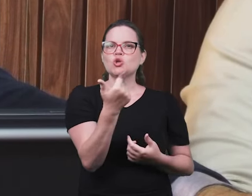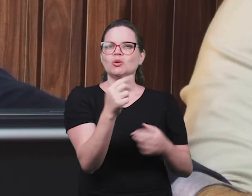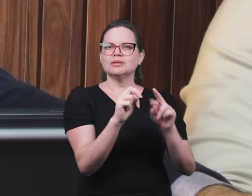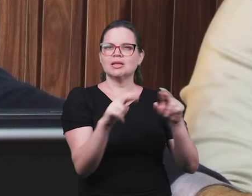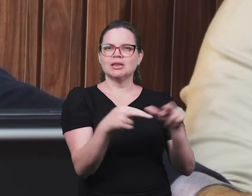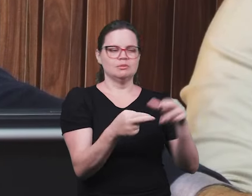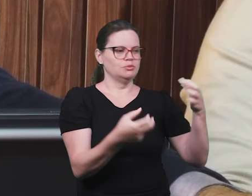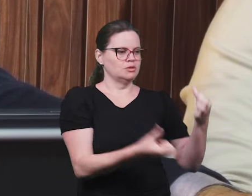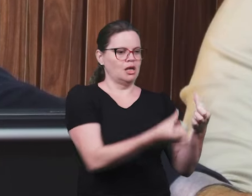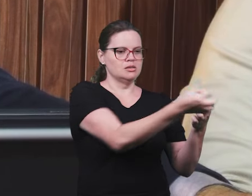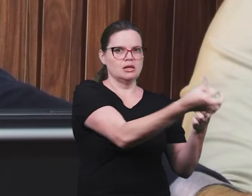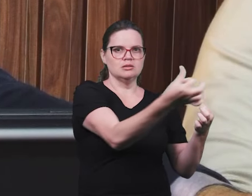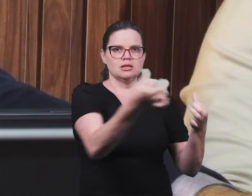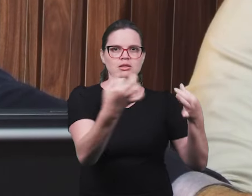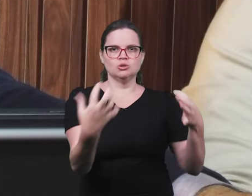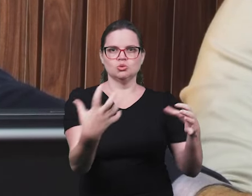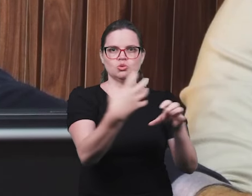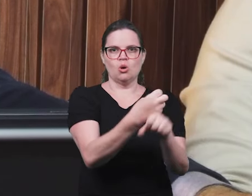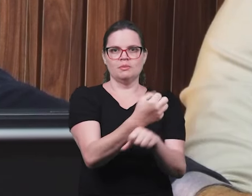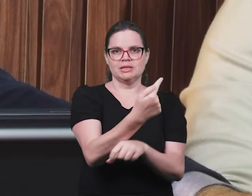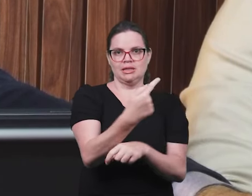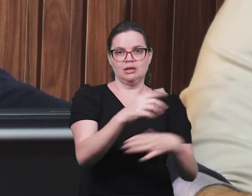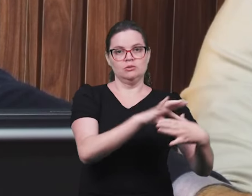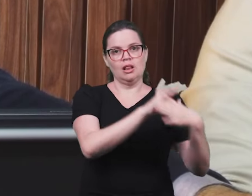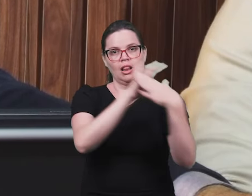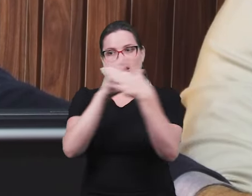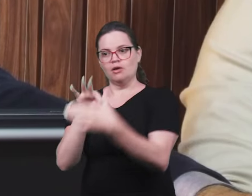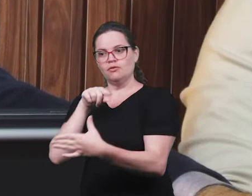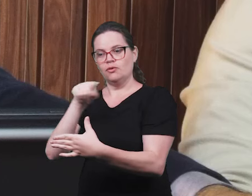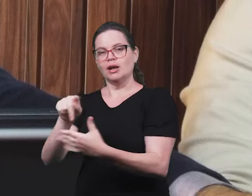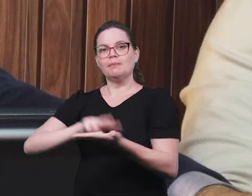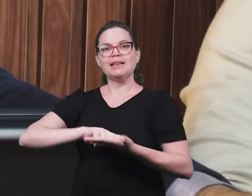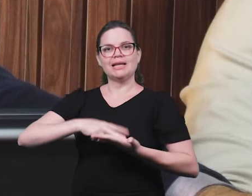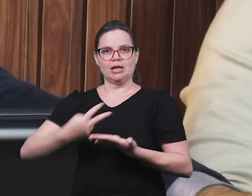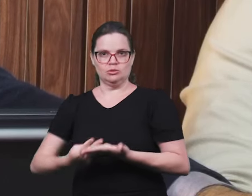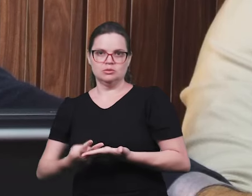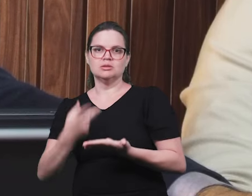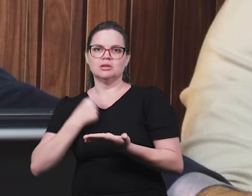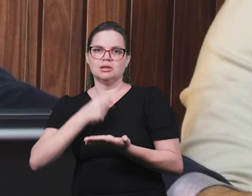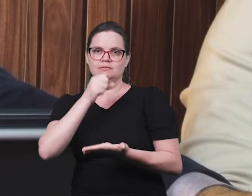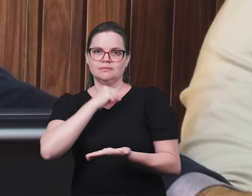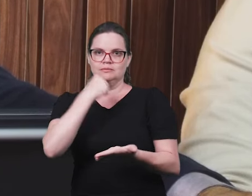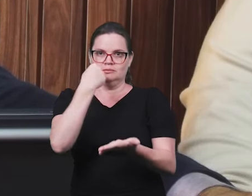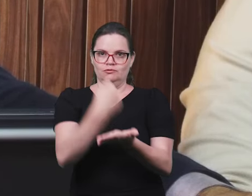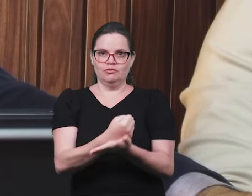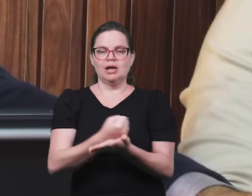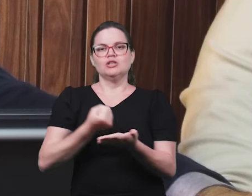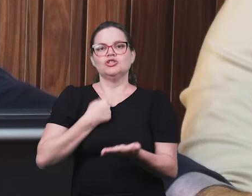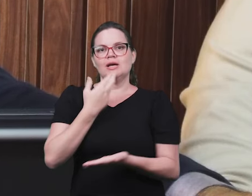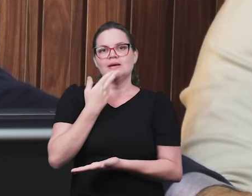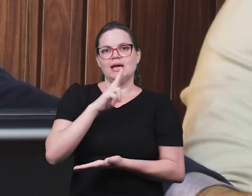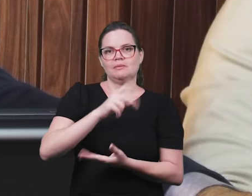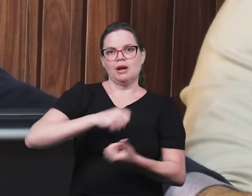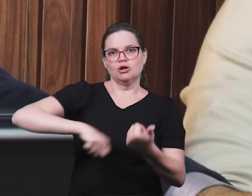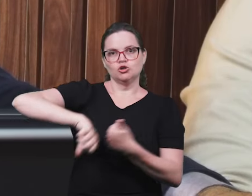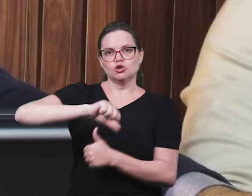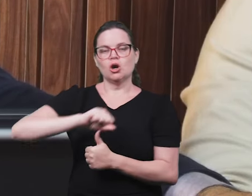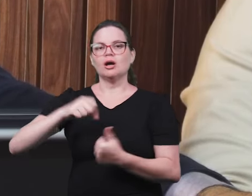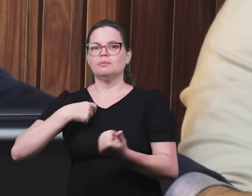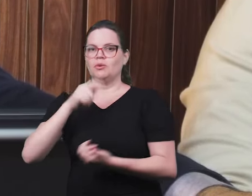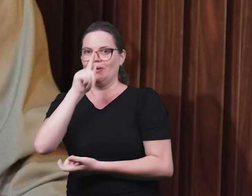para produzir a tradução da Bíblia hebraica para o grego. Por isso o nome Septuaginta, né? Ou